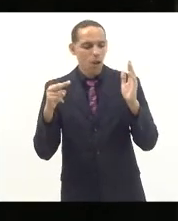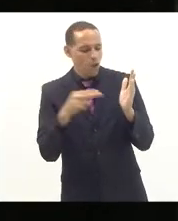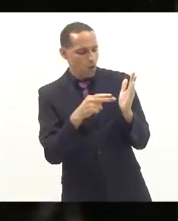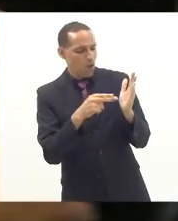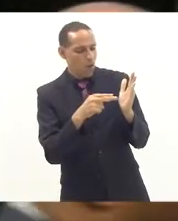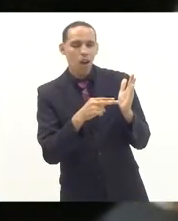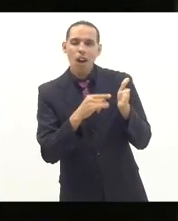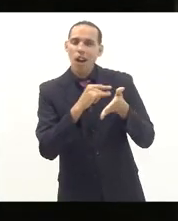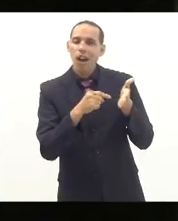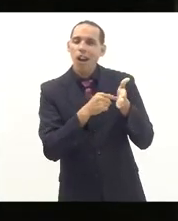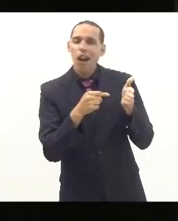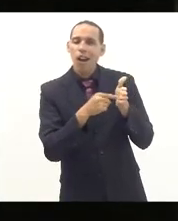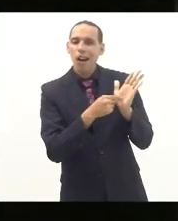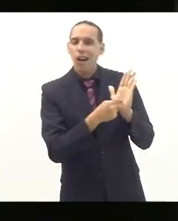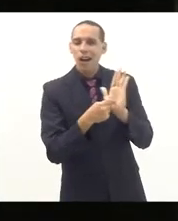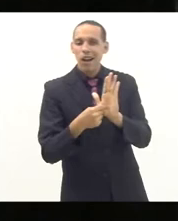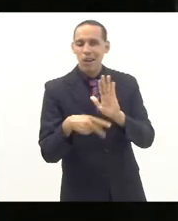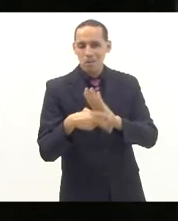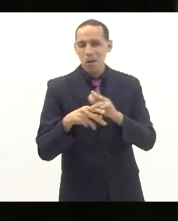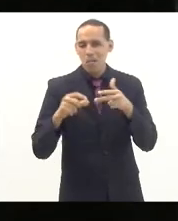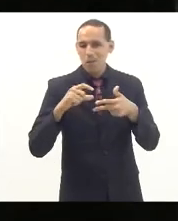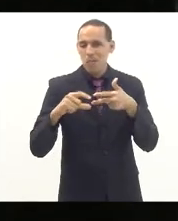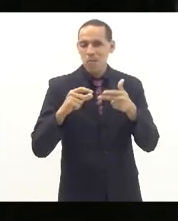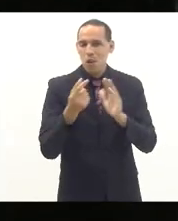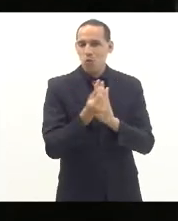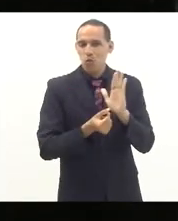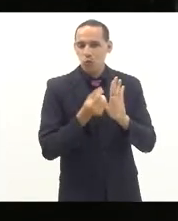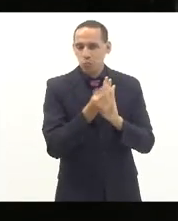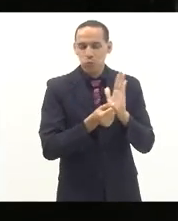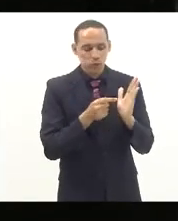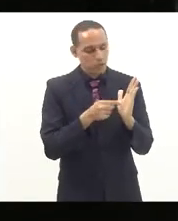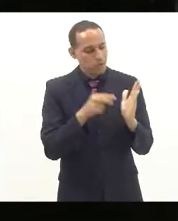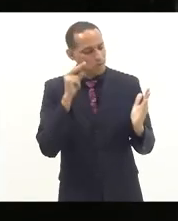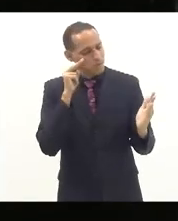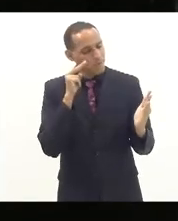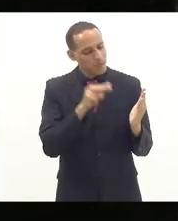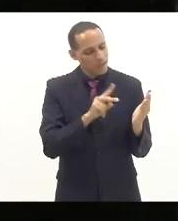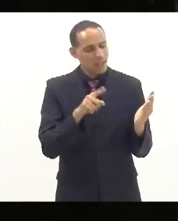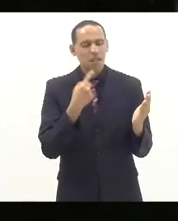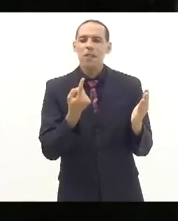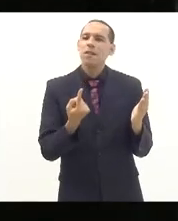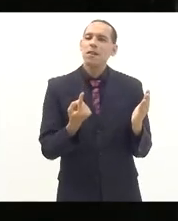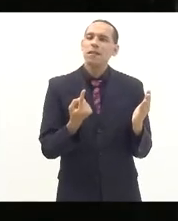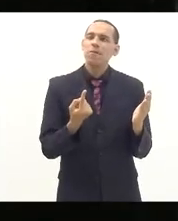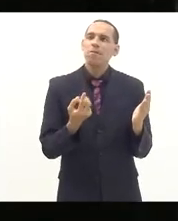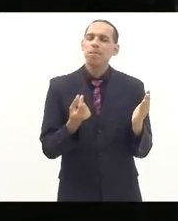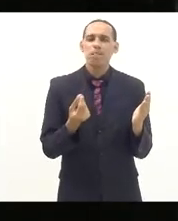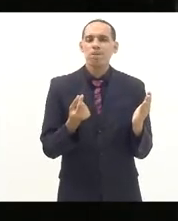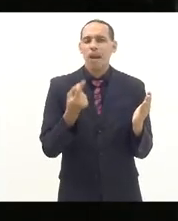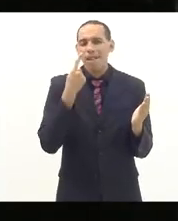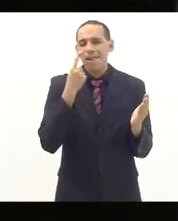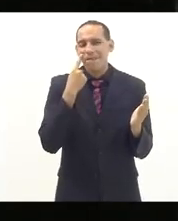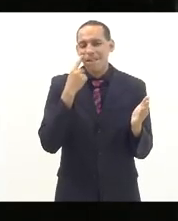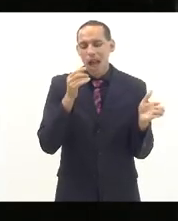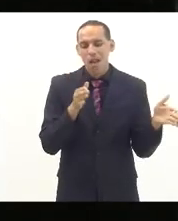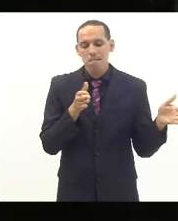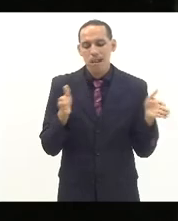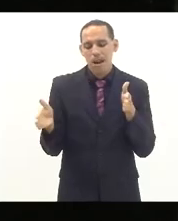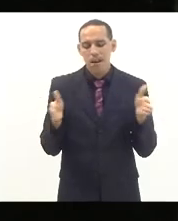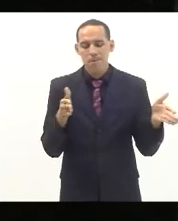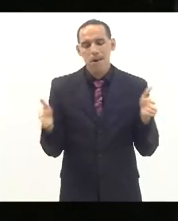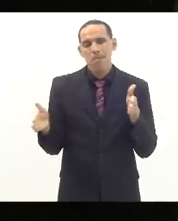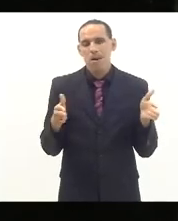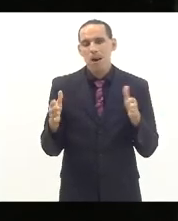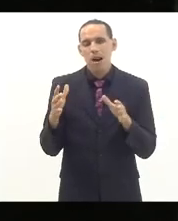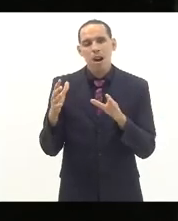orçamento que foi apresentado pelo poder executivo é na verdade nós temos que é uma previsão de uma